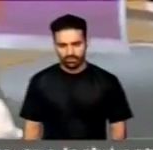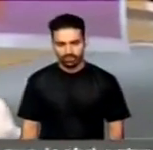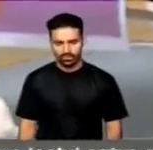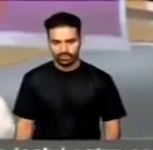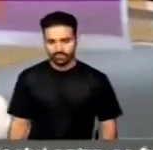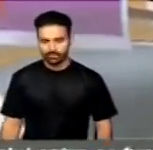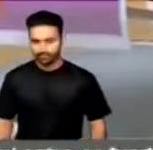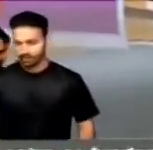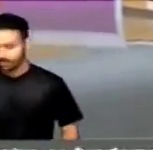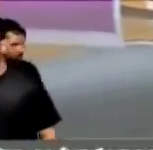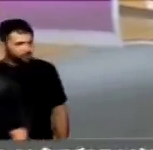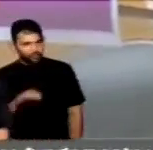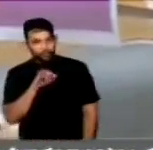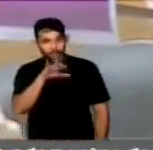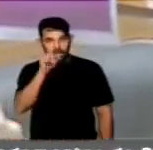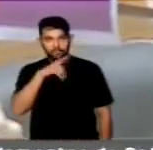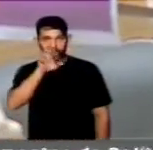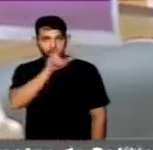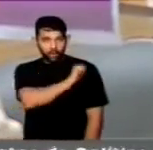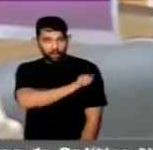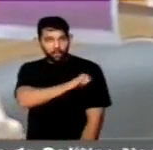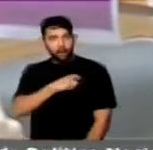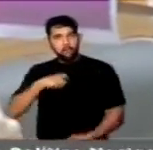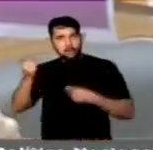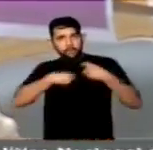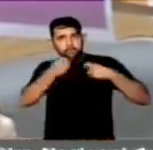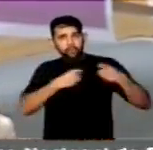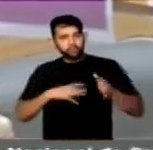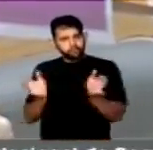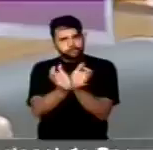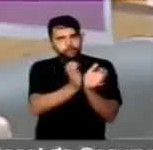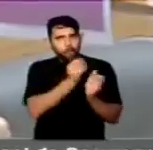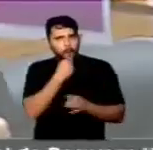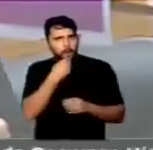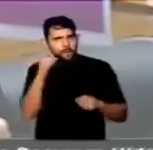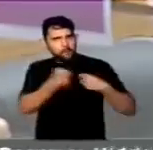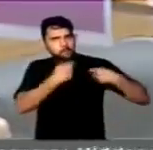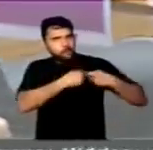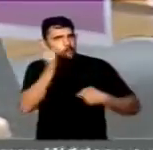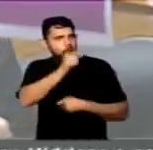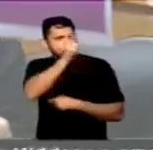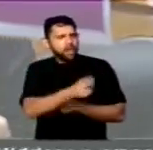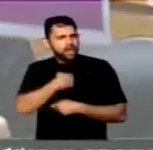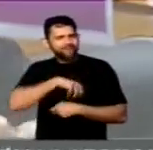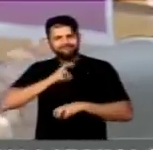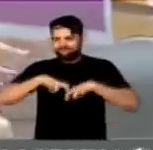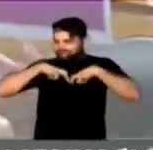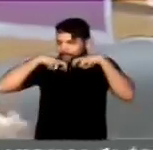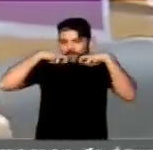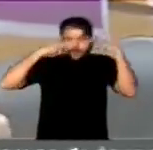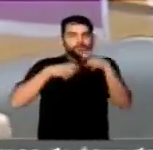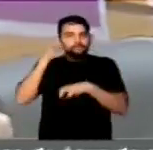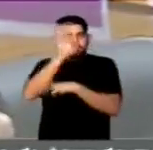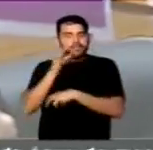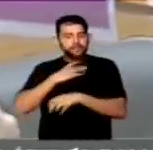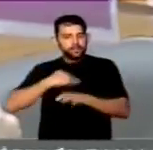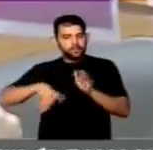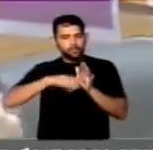Rio de Janeiro, aquele estupro coletivo, é algo que nos envergonha. O país